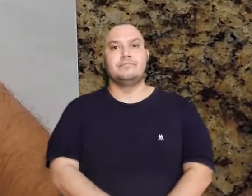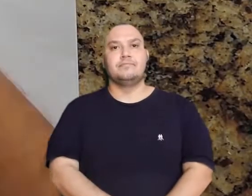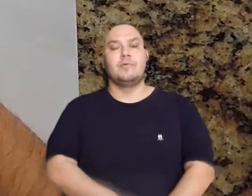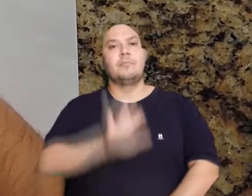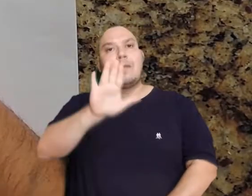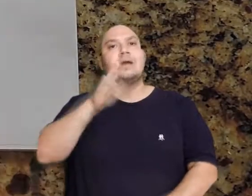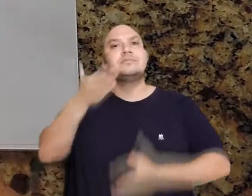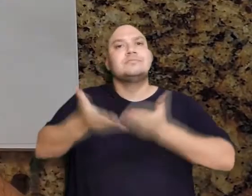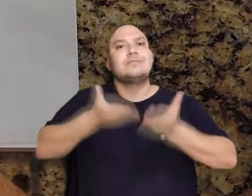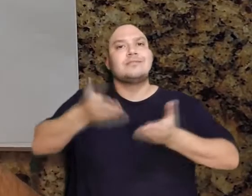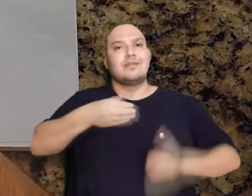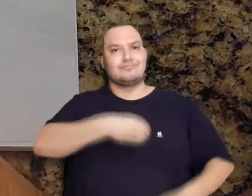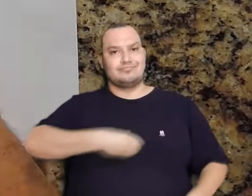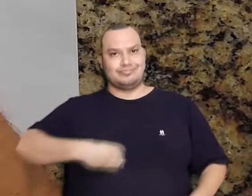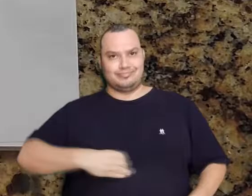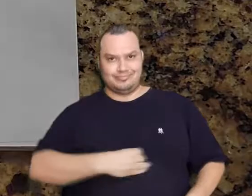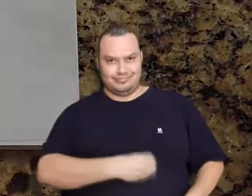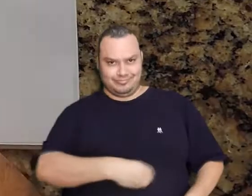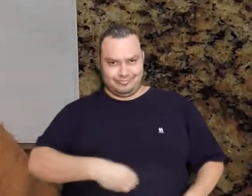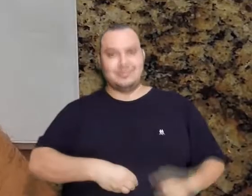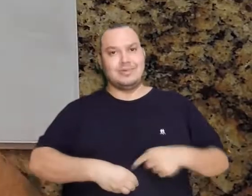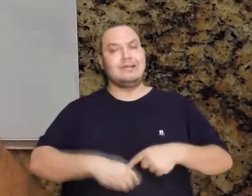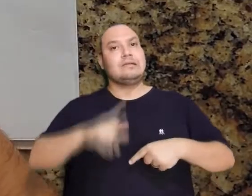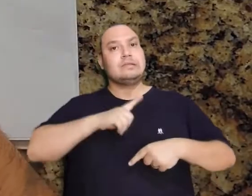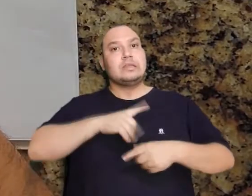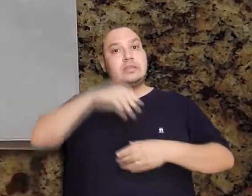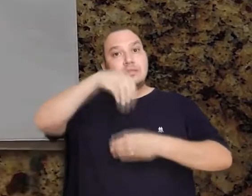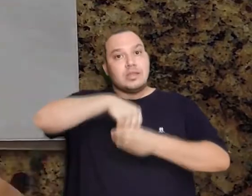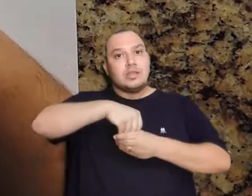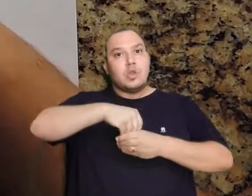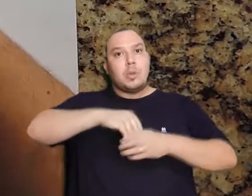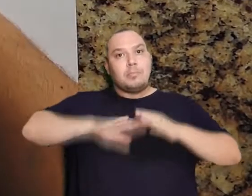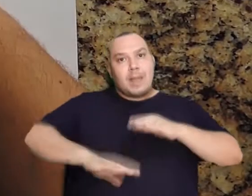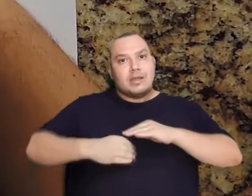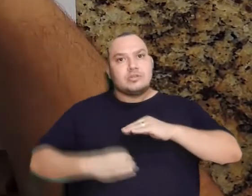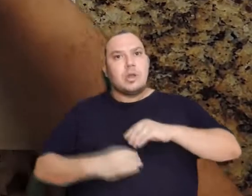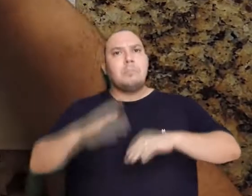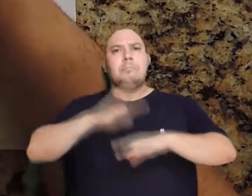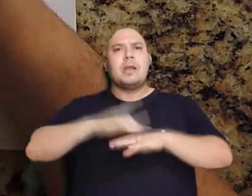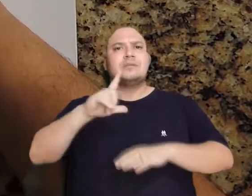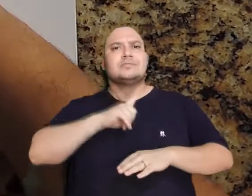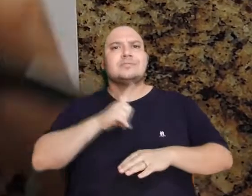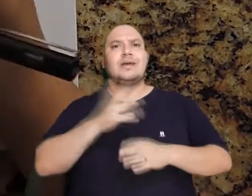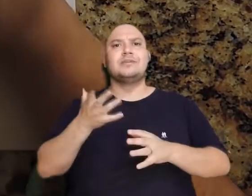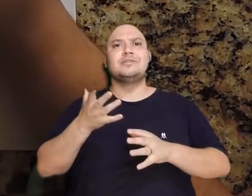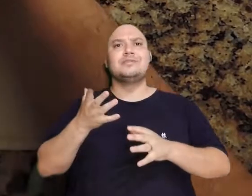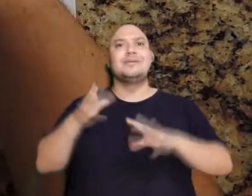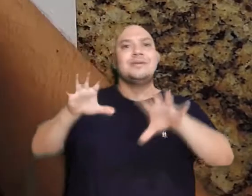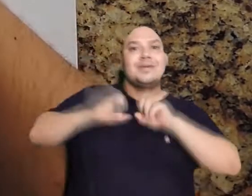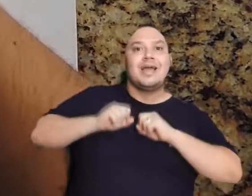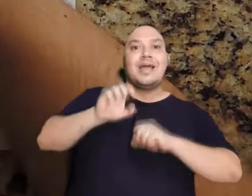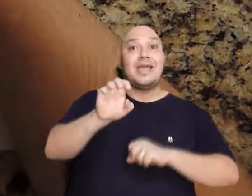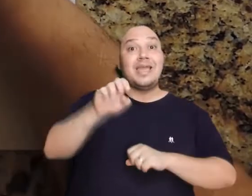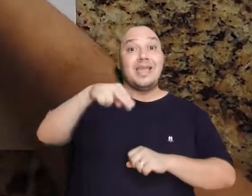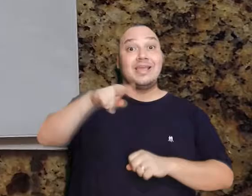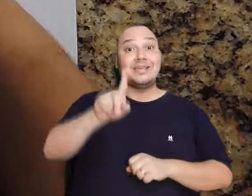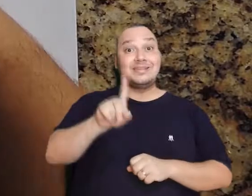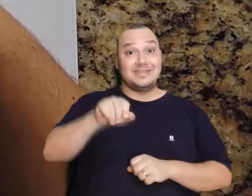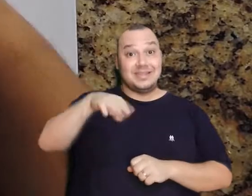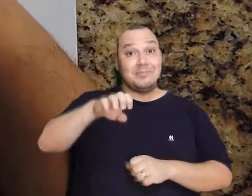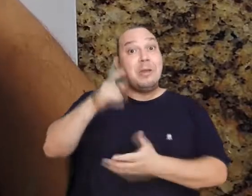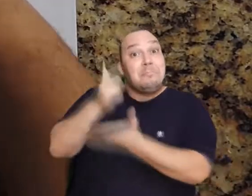Com relação ao trato gastrointestinal, sabe-se que o trato digestivo baixo é rico em receptores de